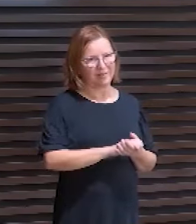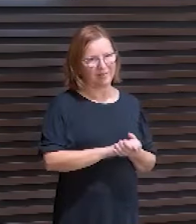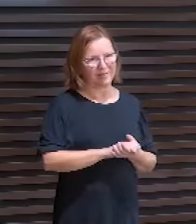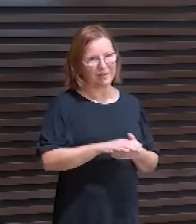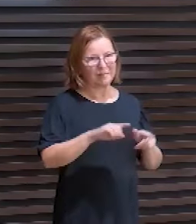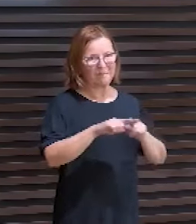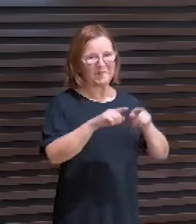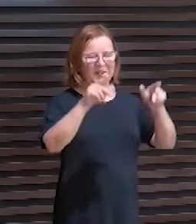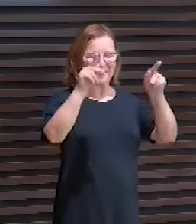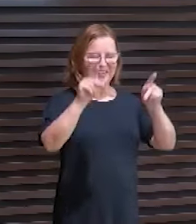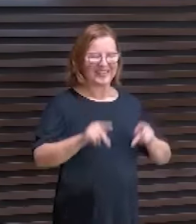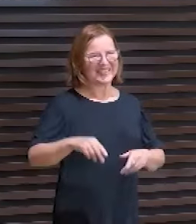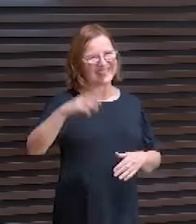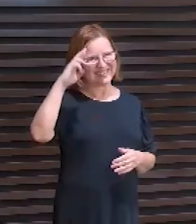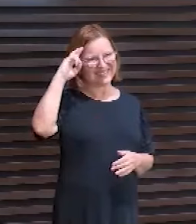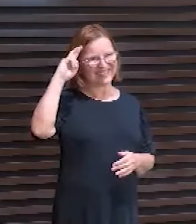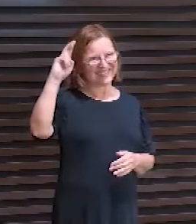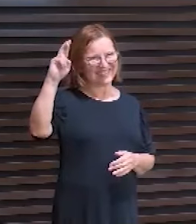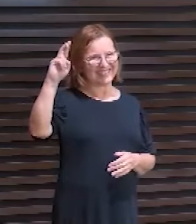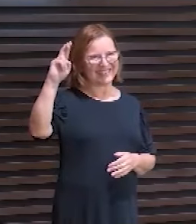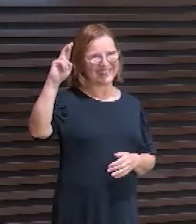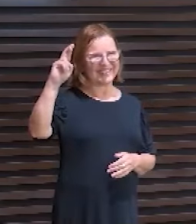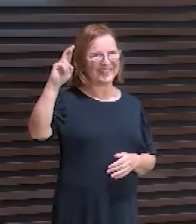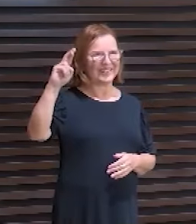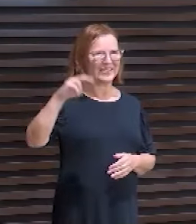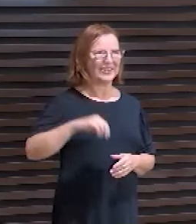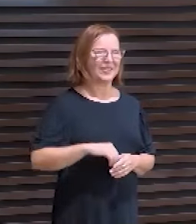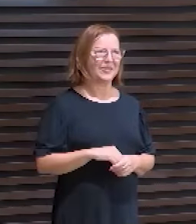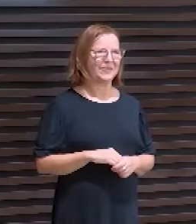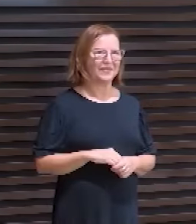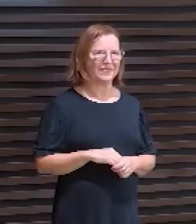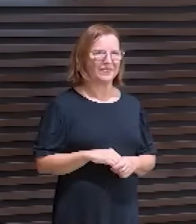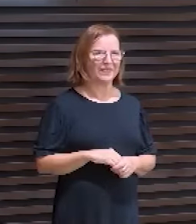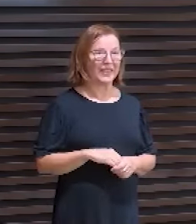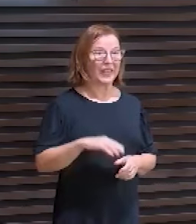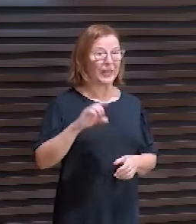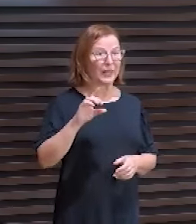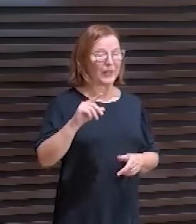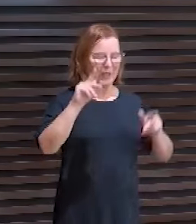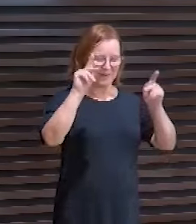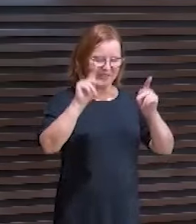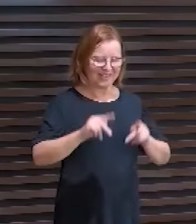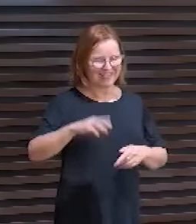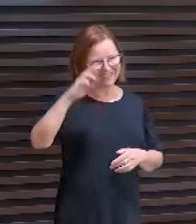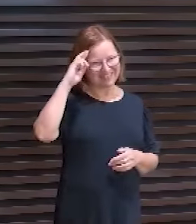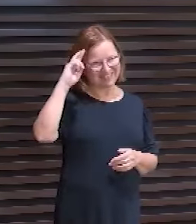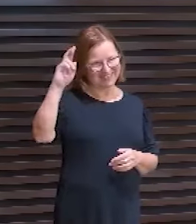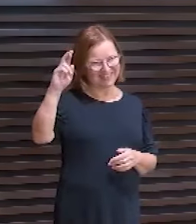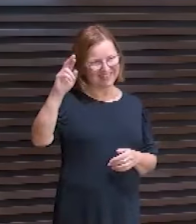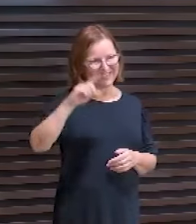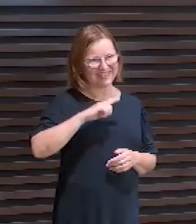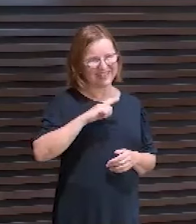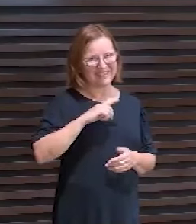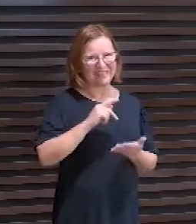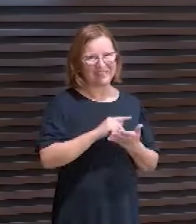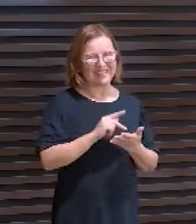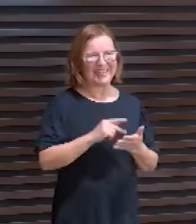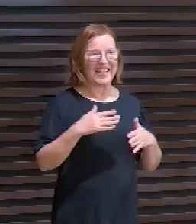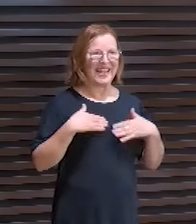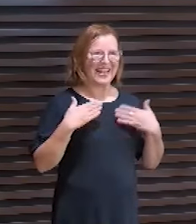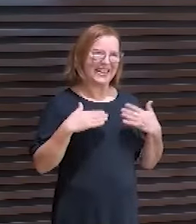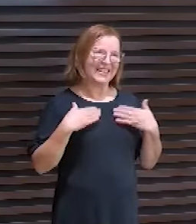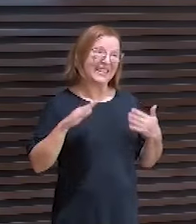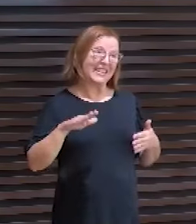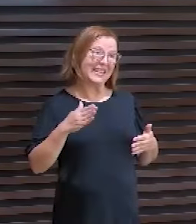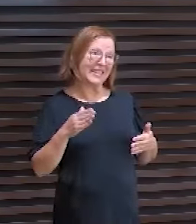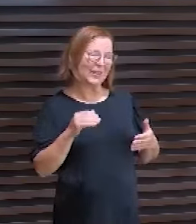presença do Senhor somente na presença do Senhor haverá a verdadeira alegria e então